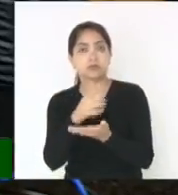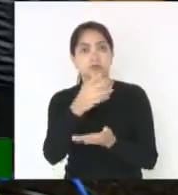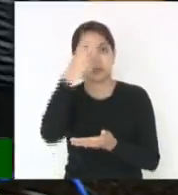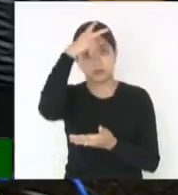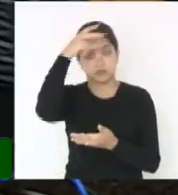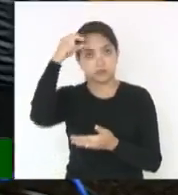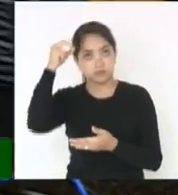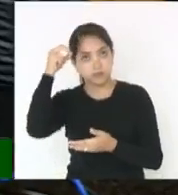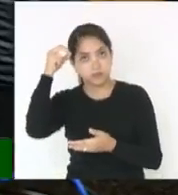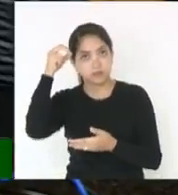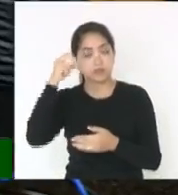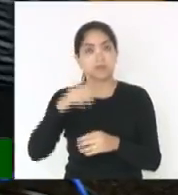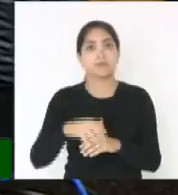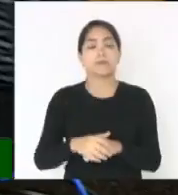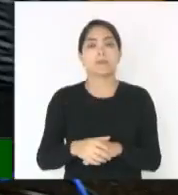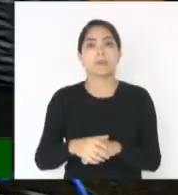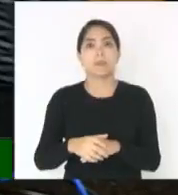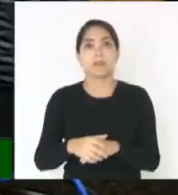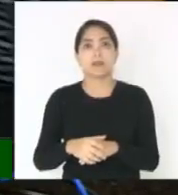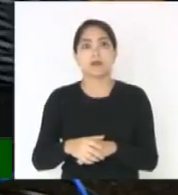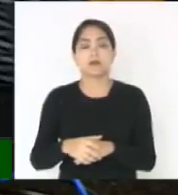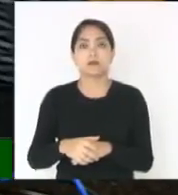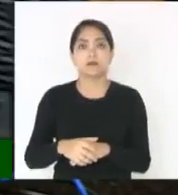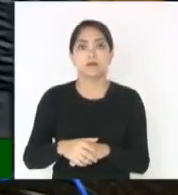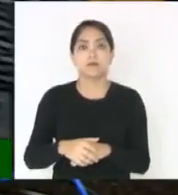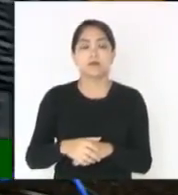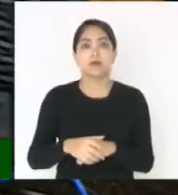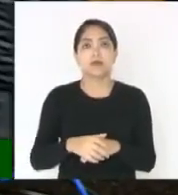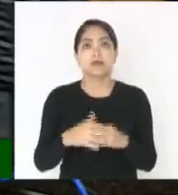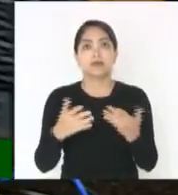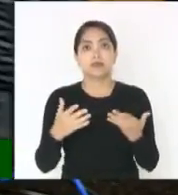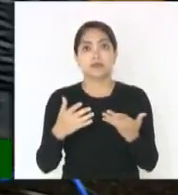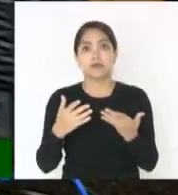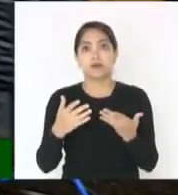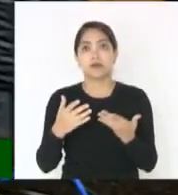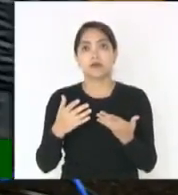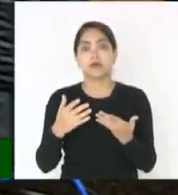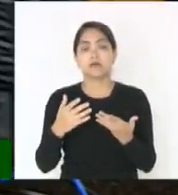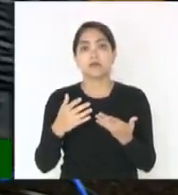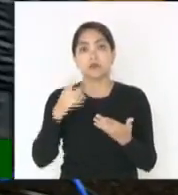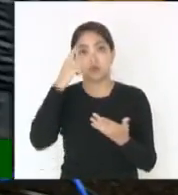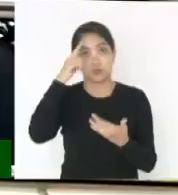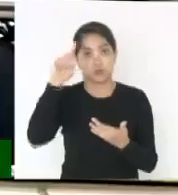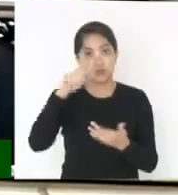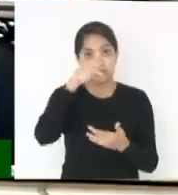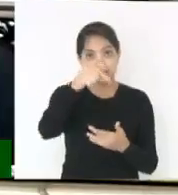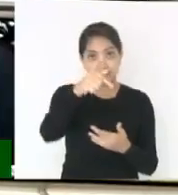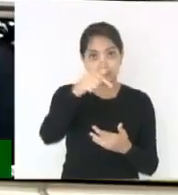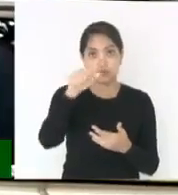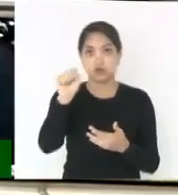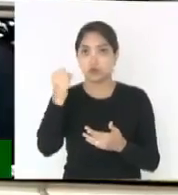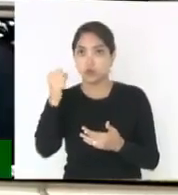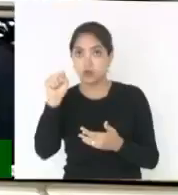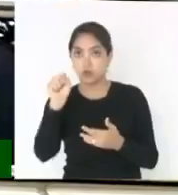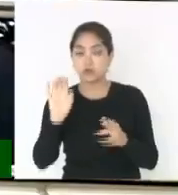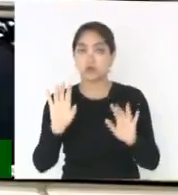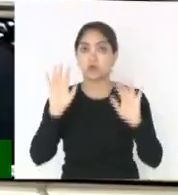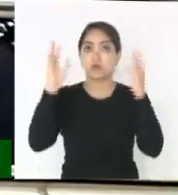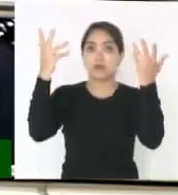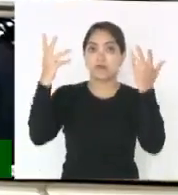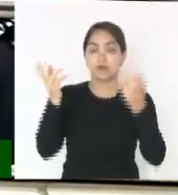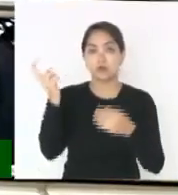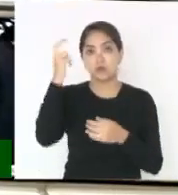Loli, prefeito de Lindóia do Sul, que vai acontecer, inclusive, lá no dia 7 e 8, um evento